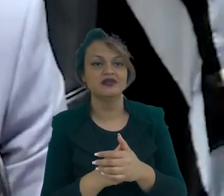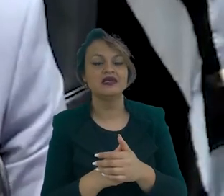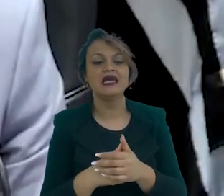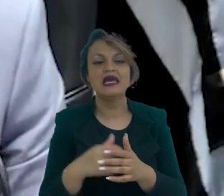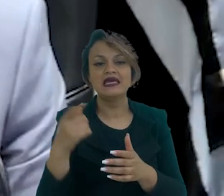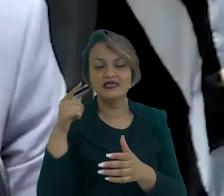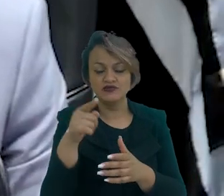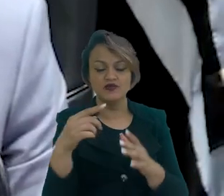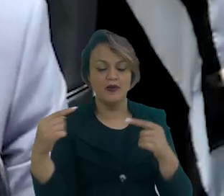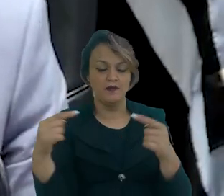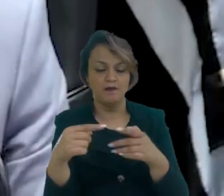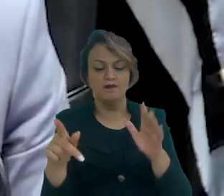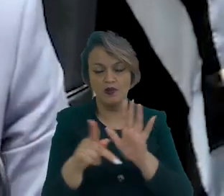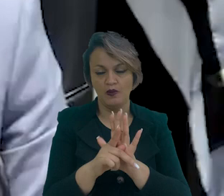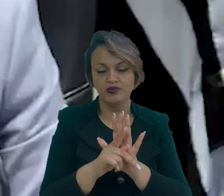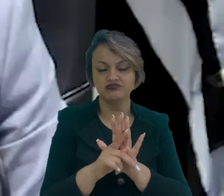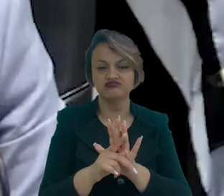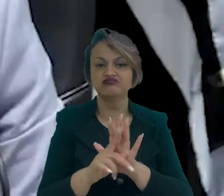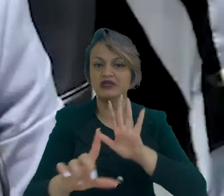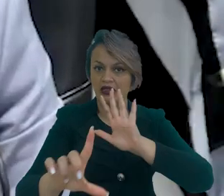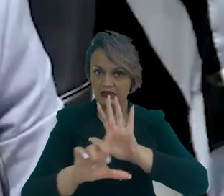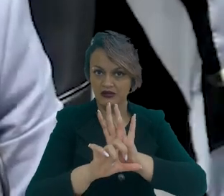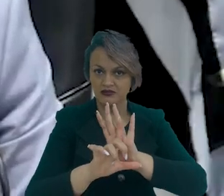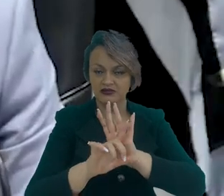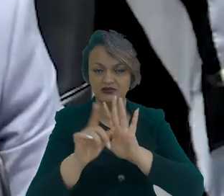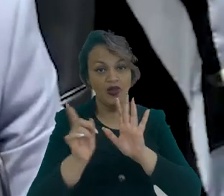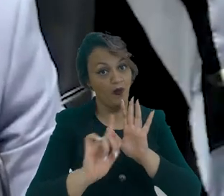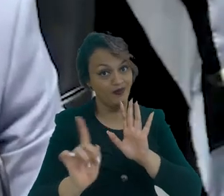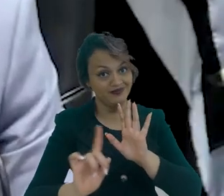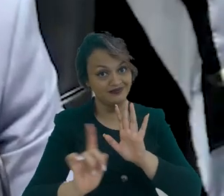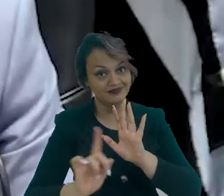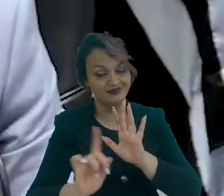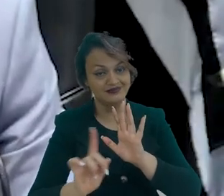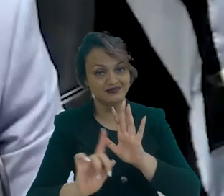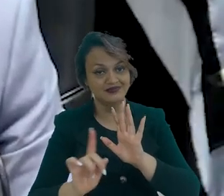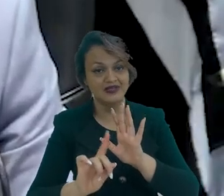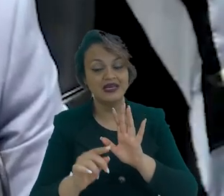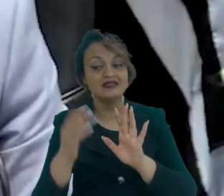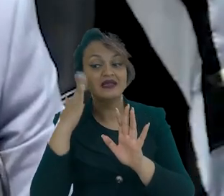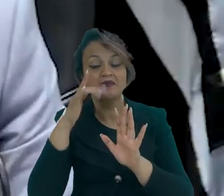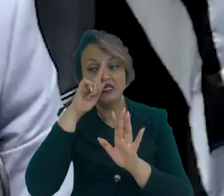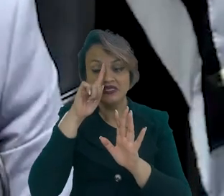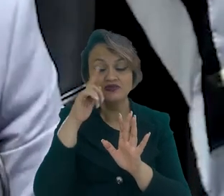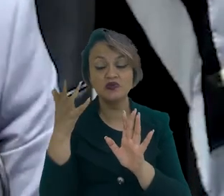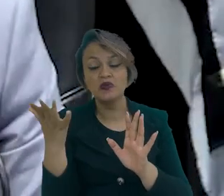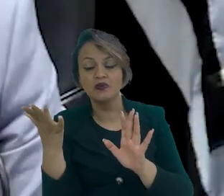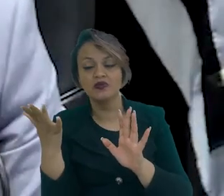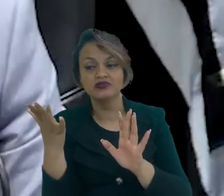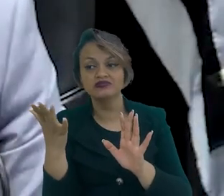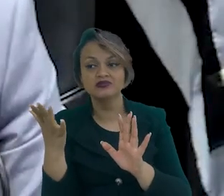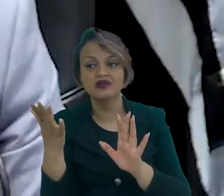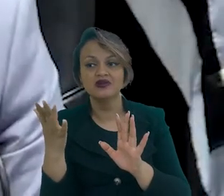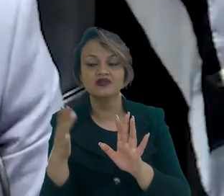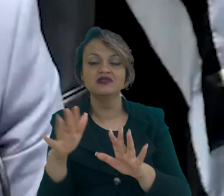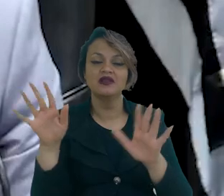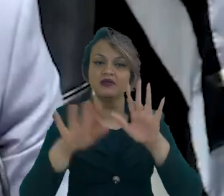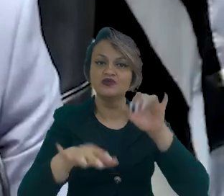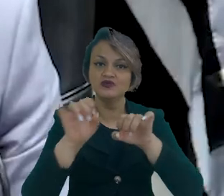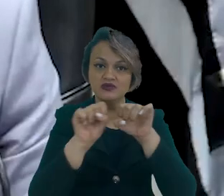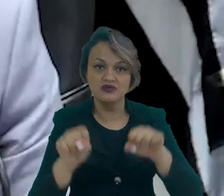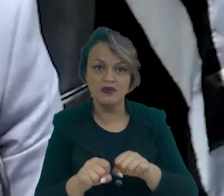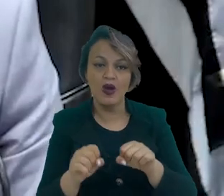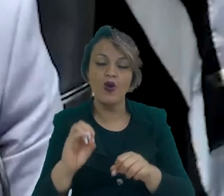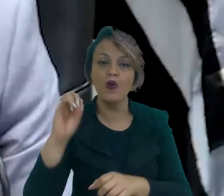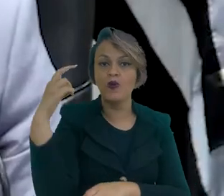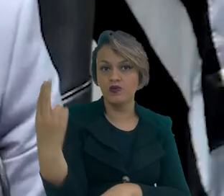é diferente não é a previsão Legislativa não é aferição